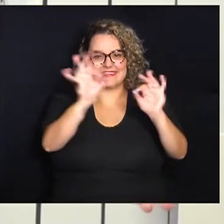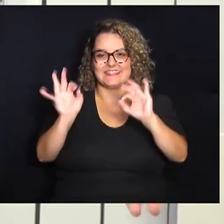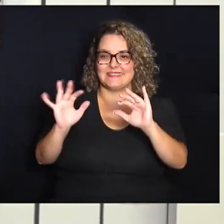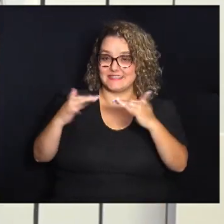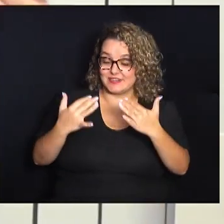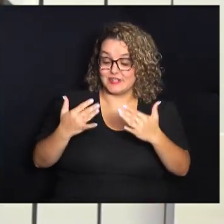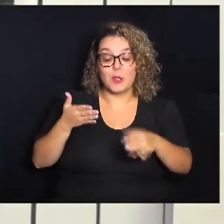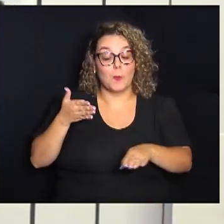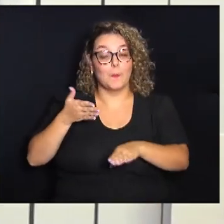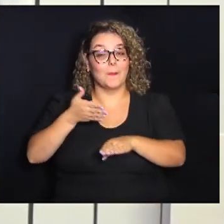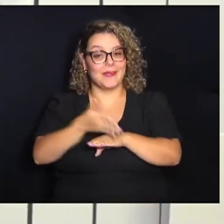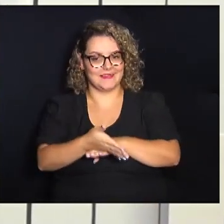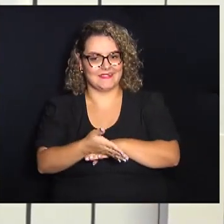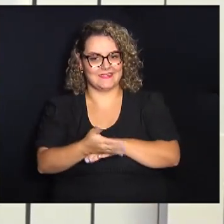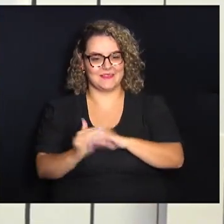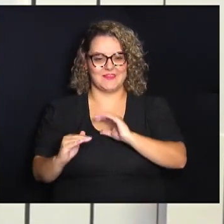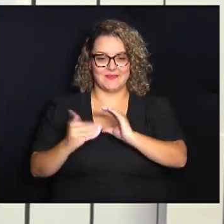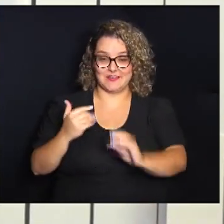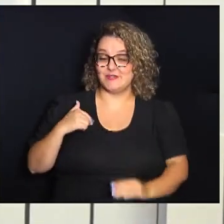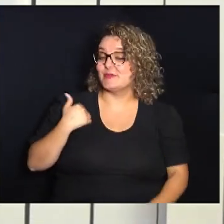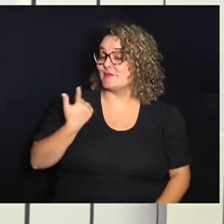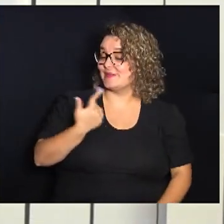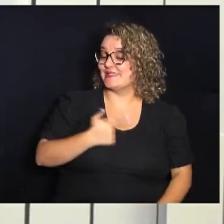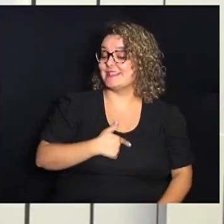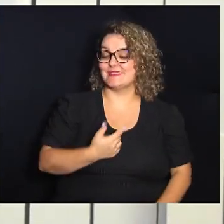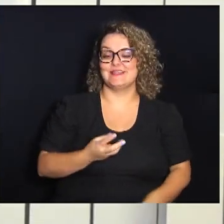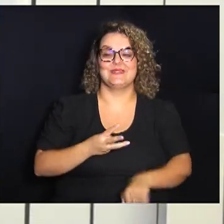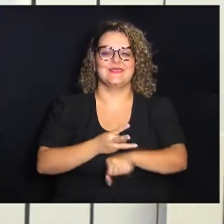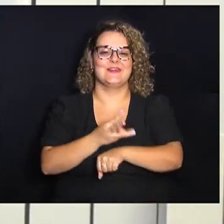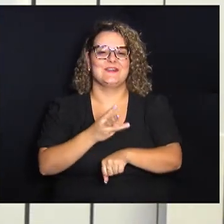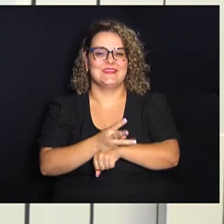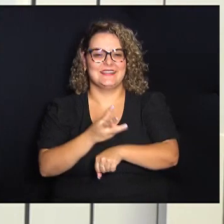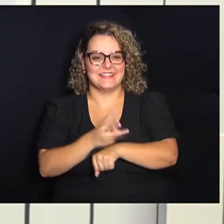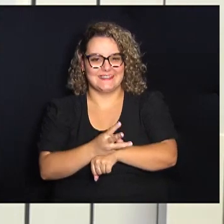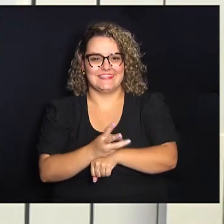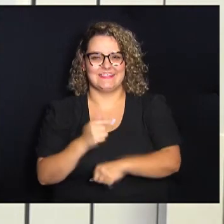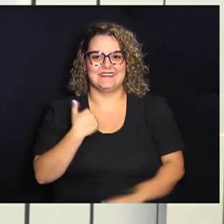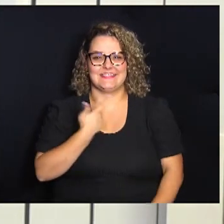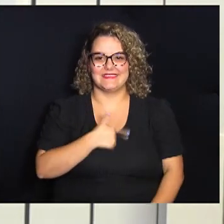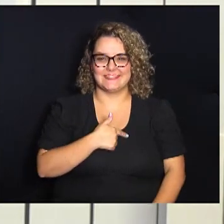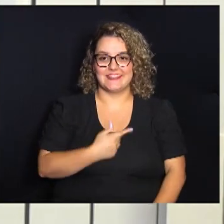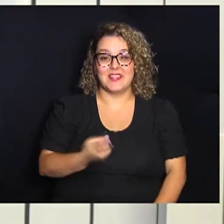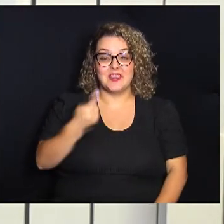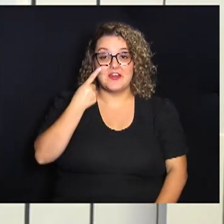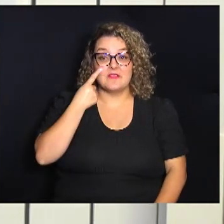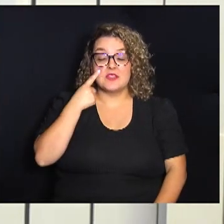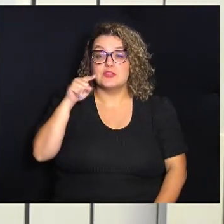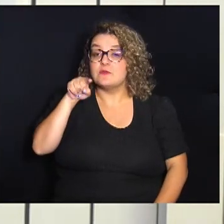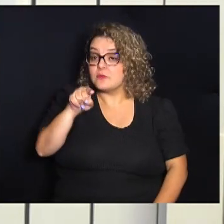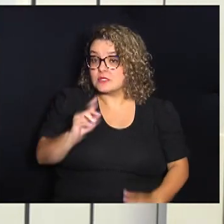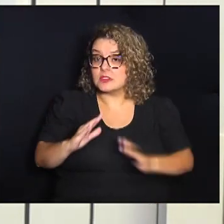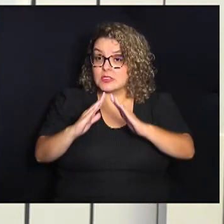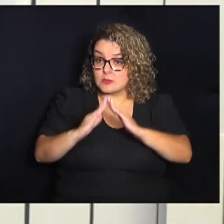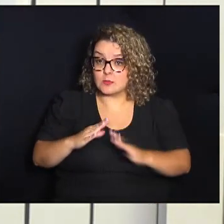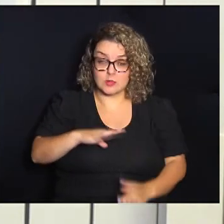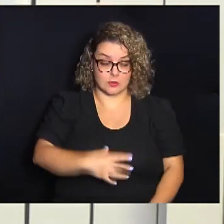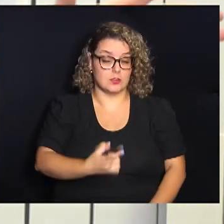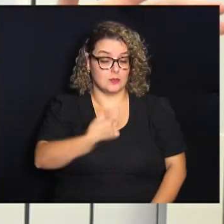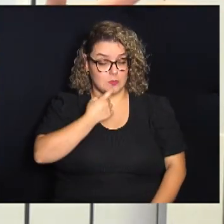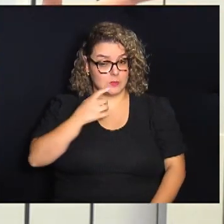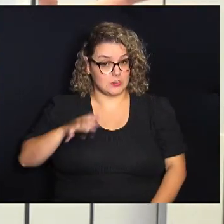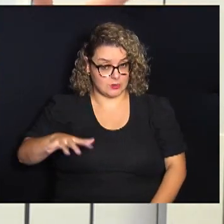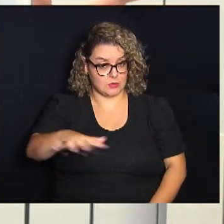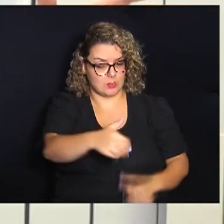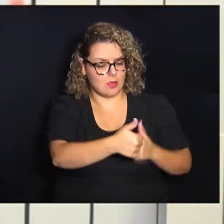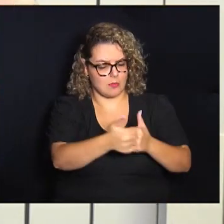e participe, envie a sua mensagem para o número do nosso WhatsApp. 19 é o nosso DDD. Para